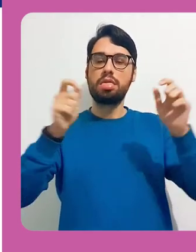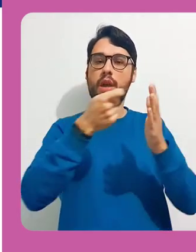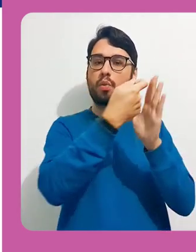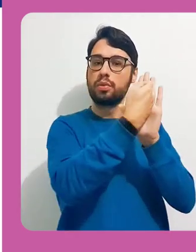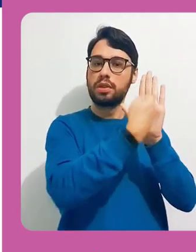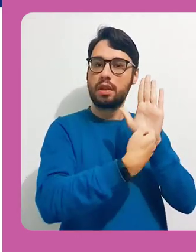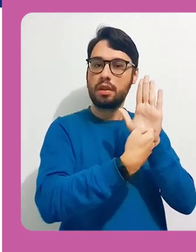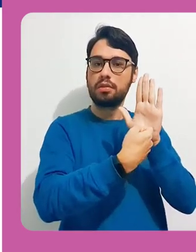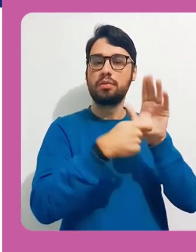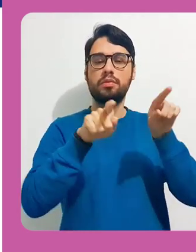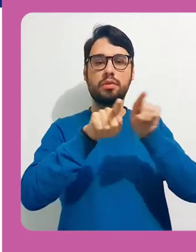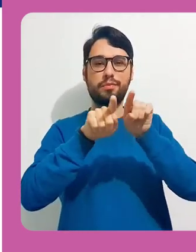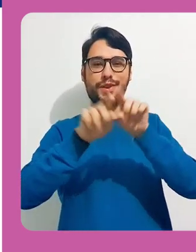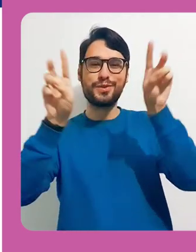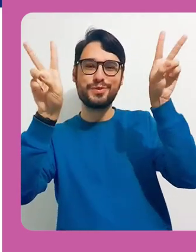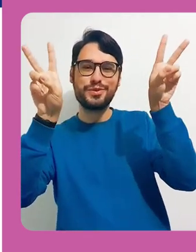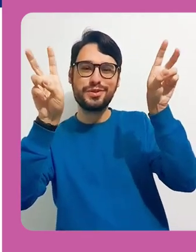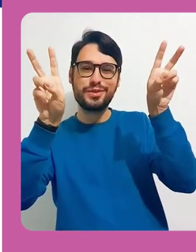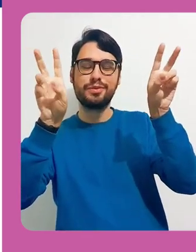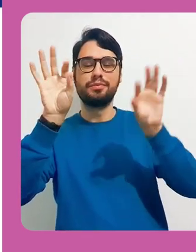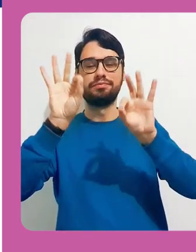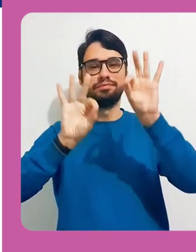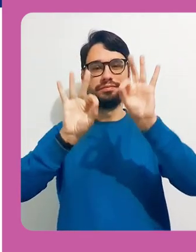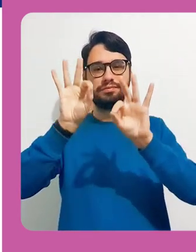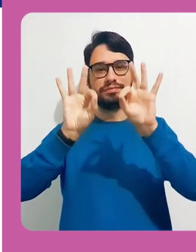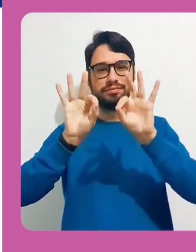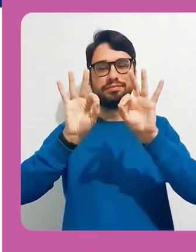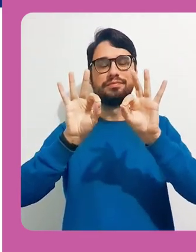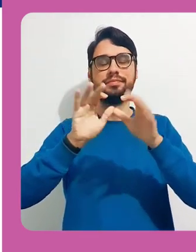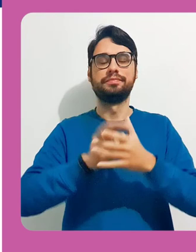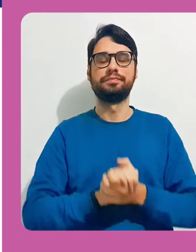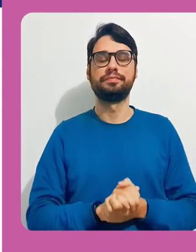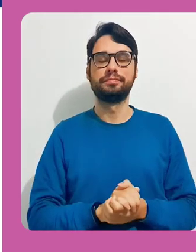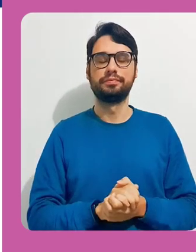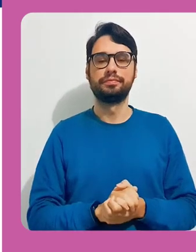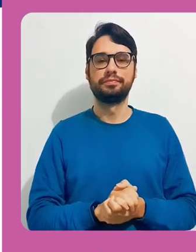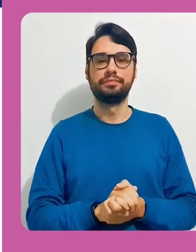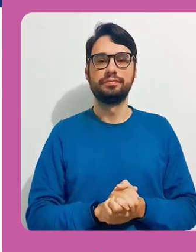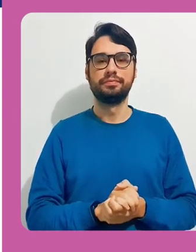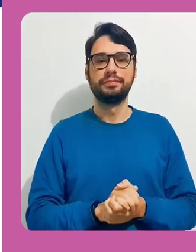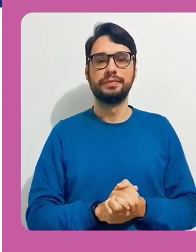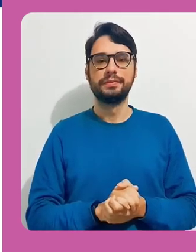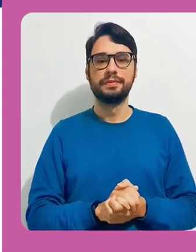aqui em cima e aqui o texto que eu editei, que eu incluí.